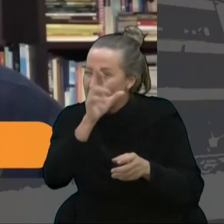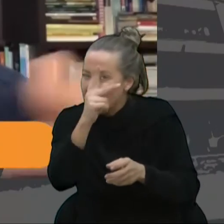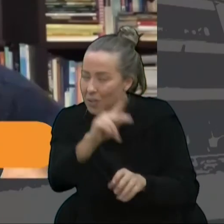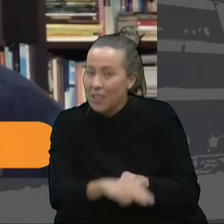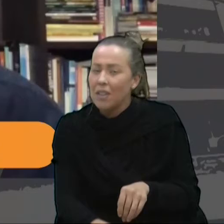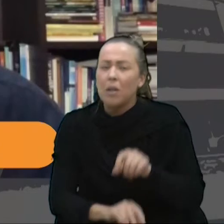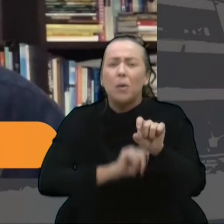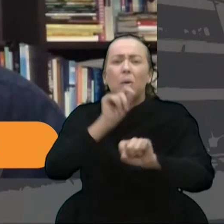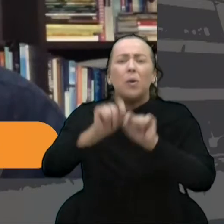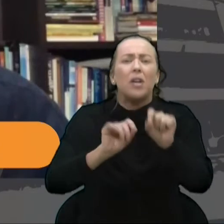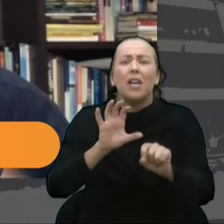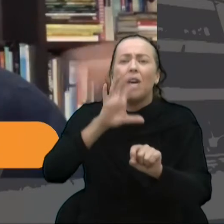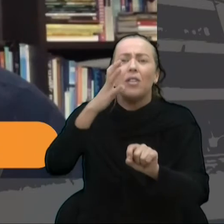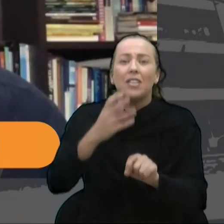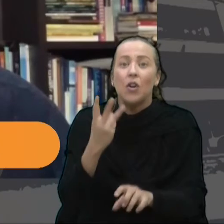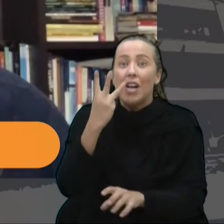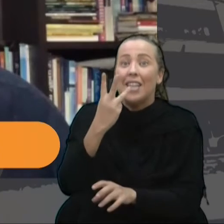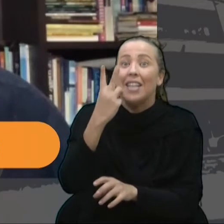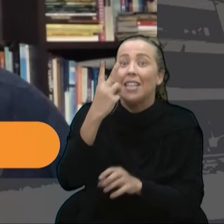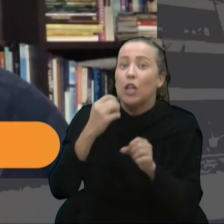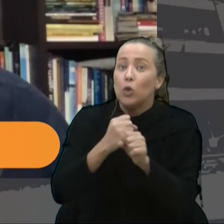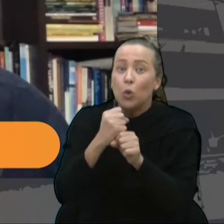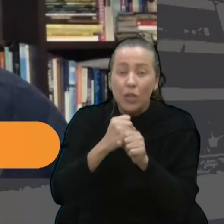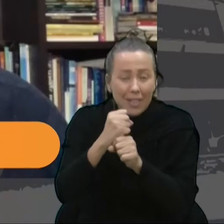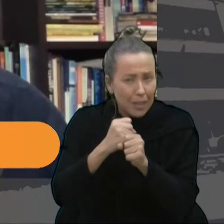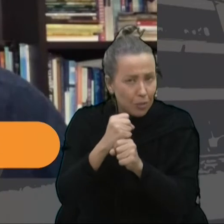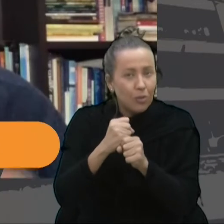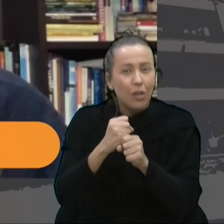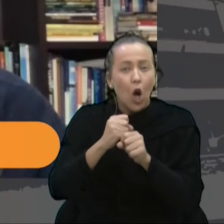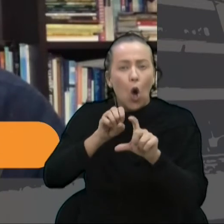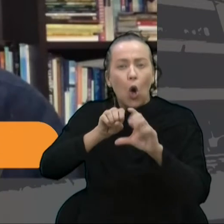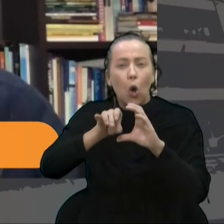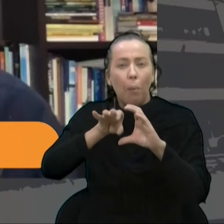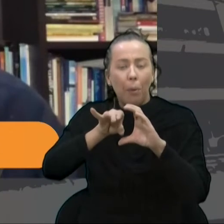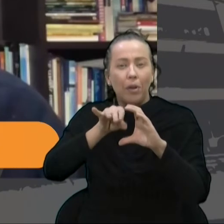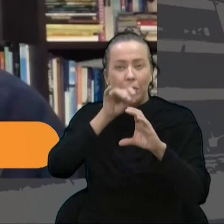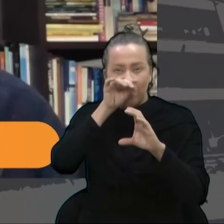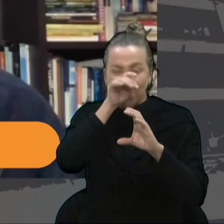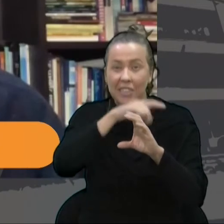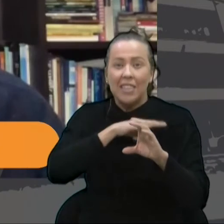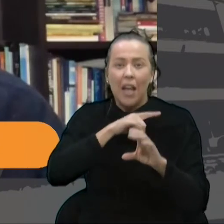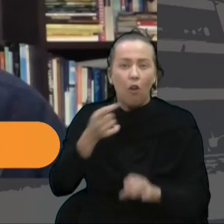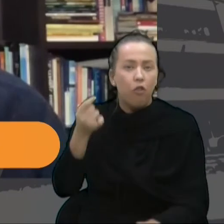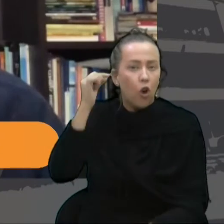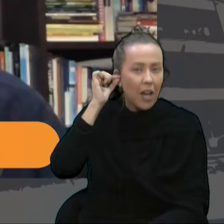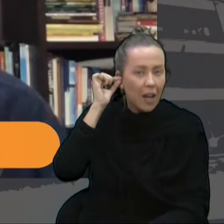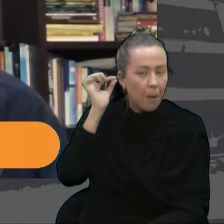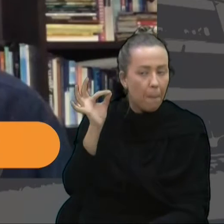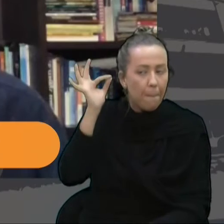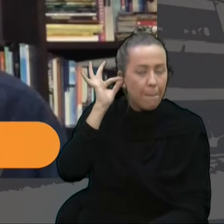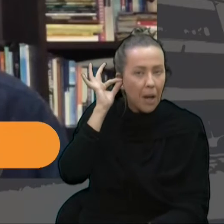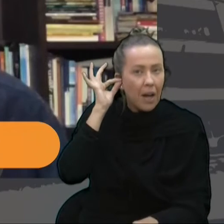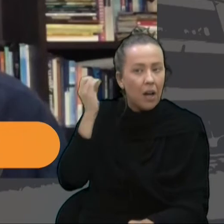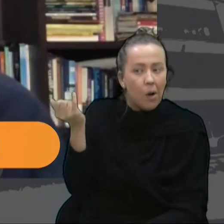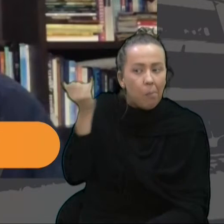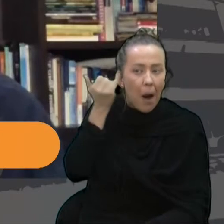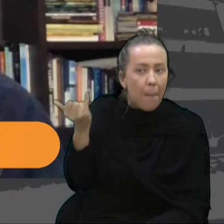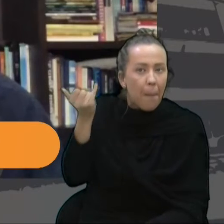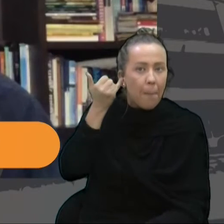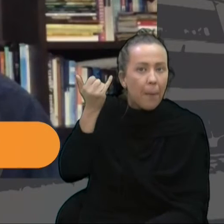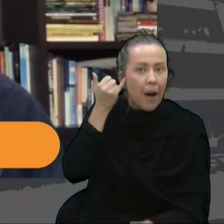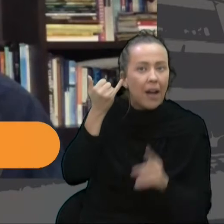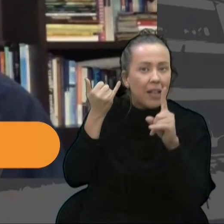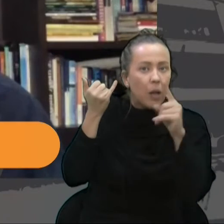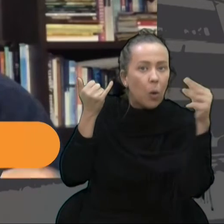que aconteceu durante meus 32 anos de Globo. Né? Tem um fone de ouvido aqui em que a pessoa diz, você só tem 1